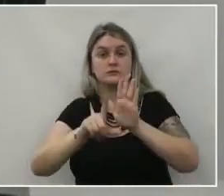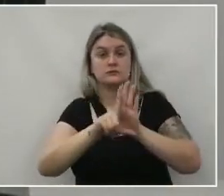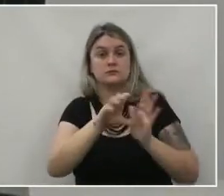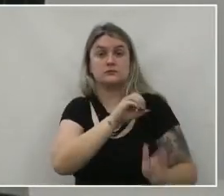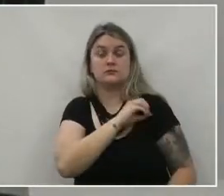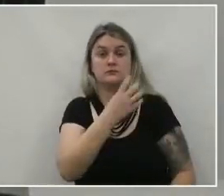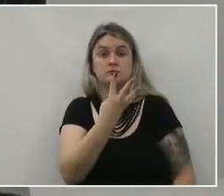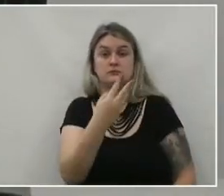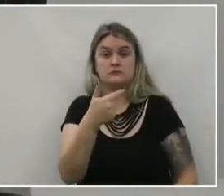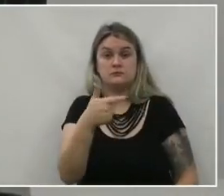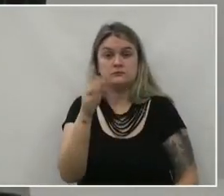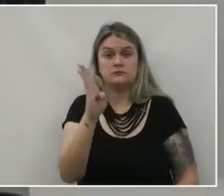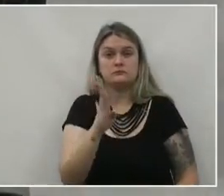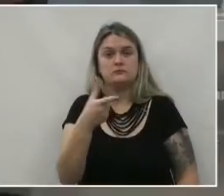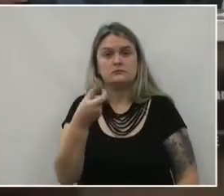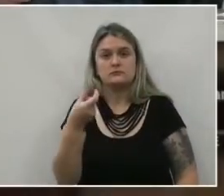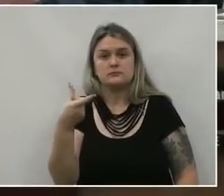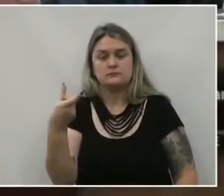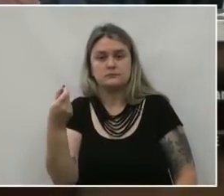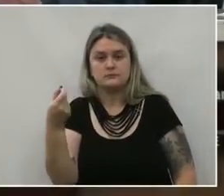42, barra 2020